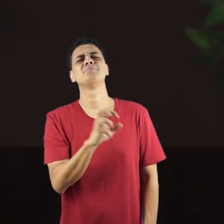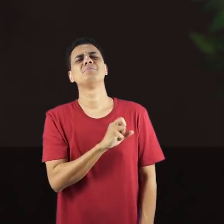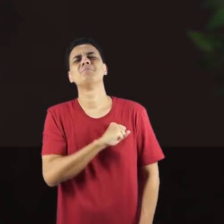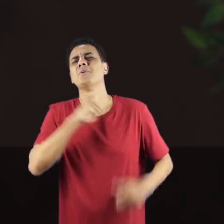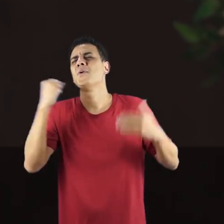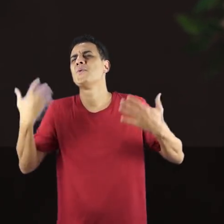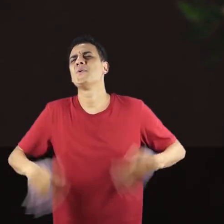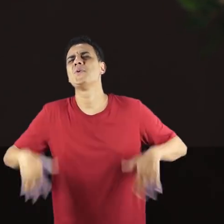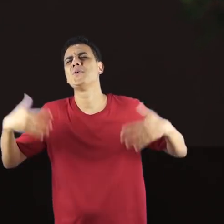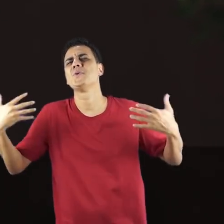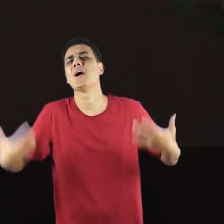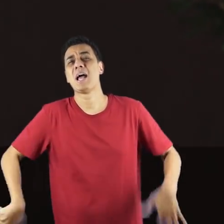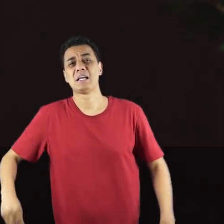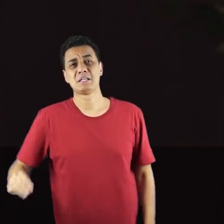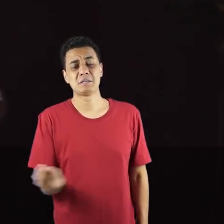Amor maior